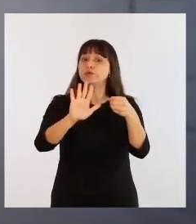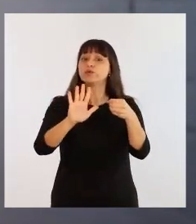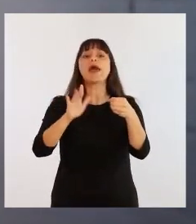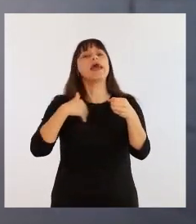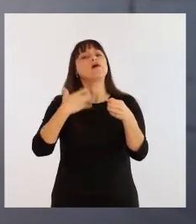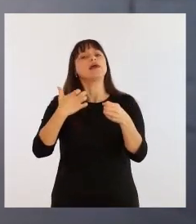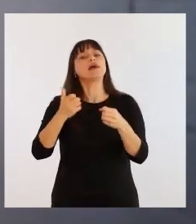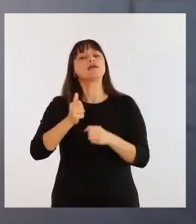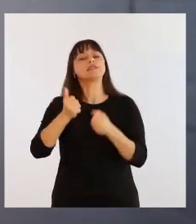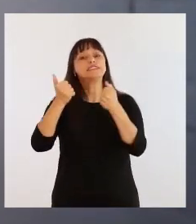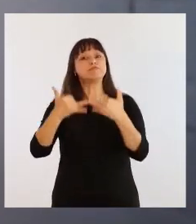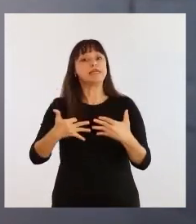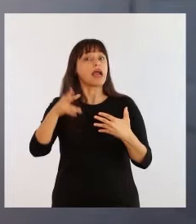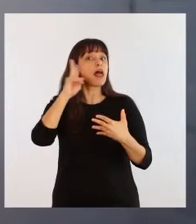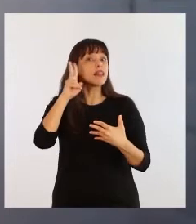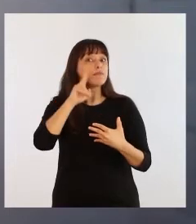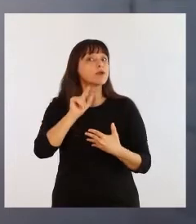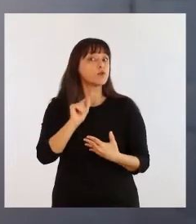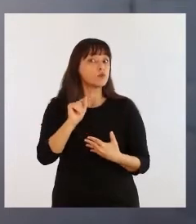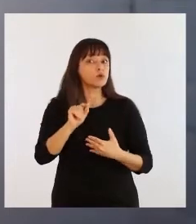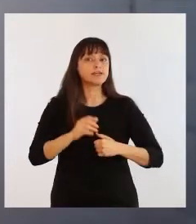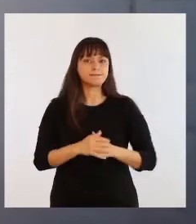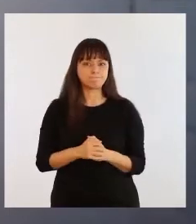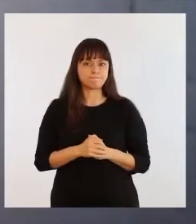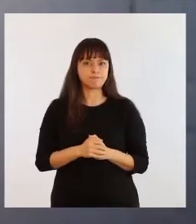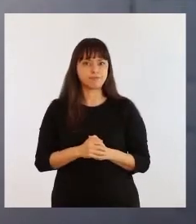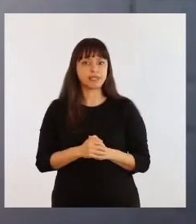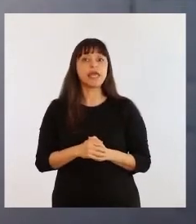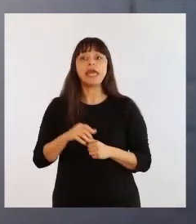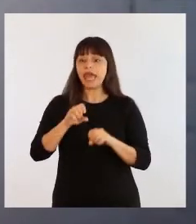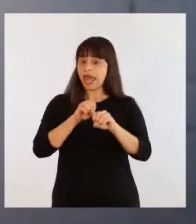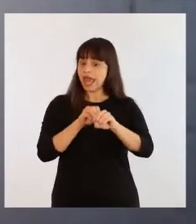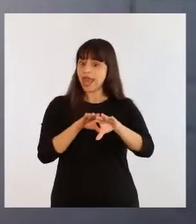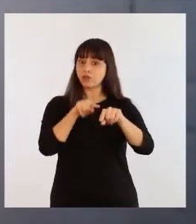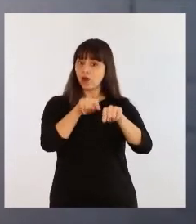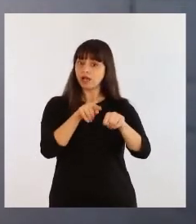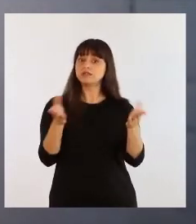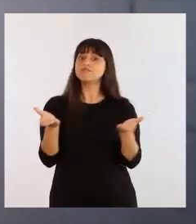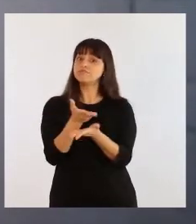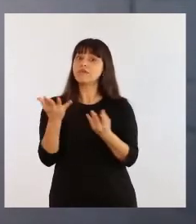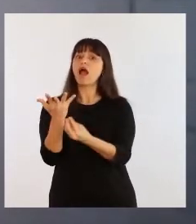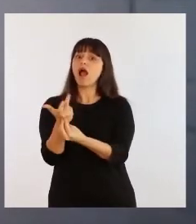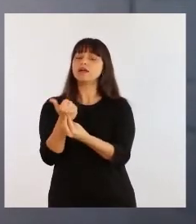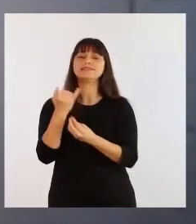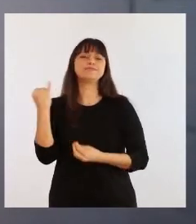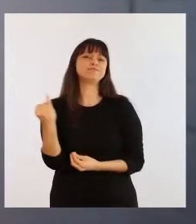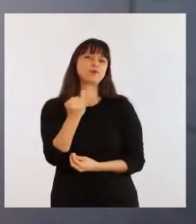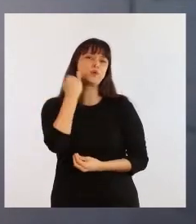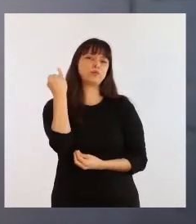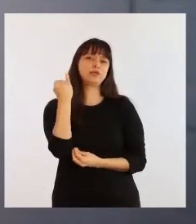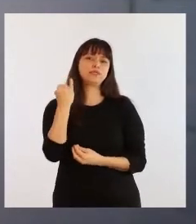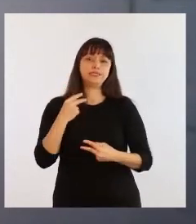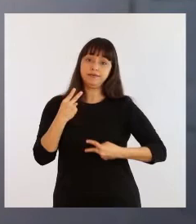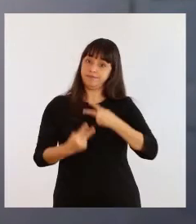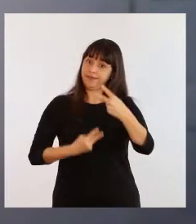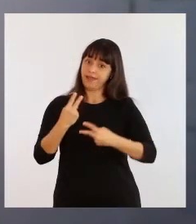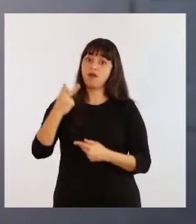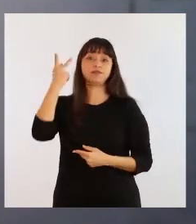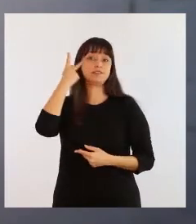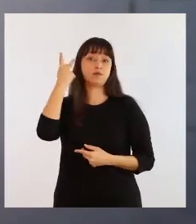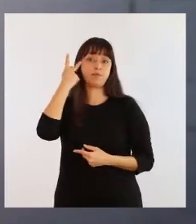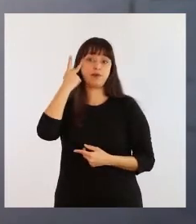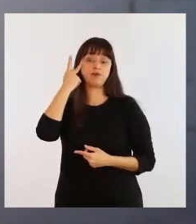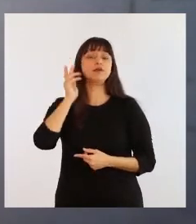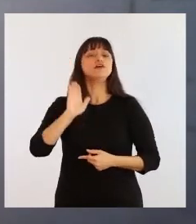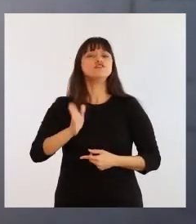Eu acho que vale a pena lembrar aqui o quanto o diálogo com a educação é uma preocupação na Bienal de São Paulo, desde muito